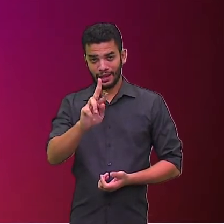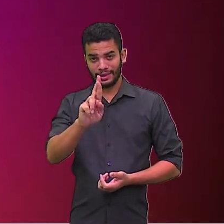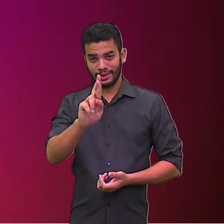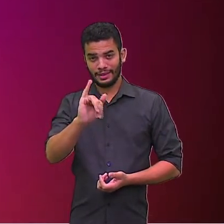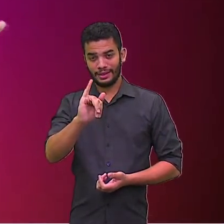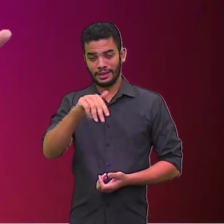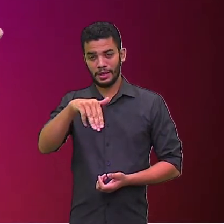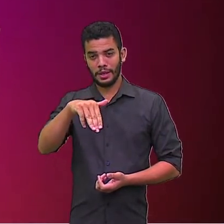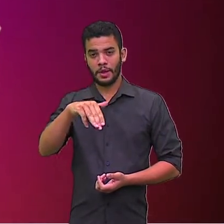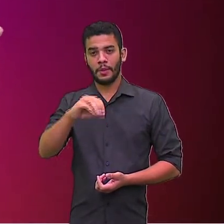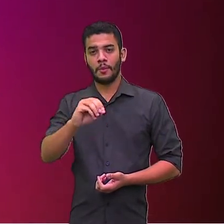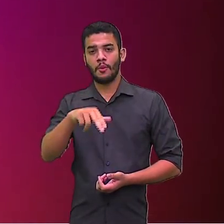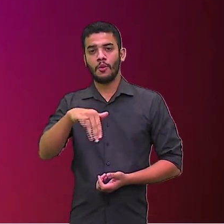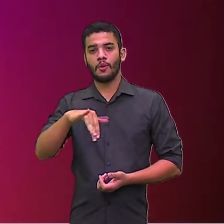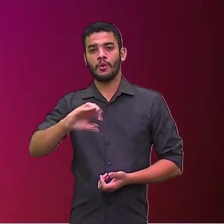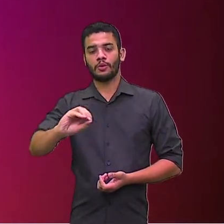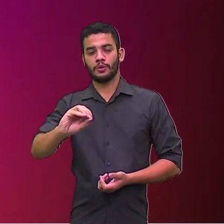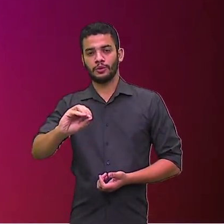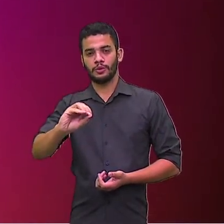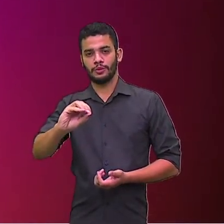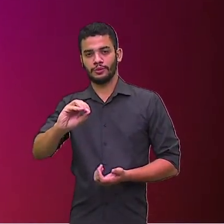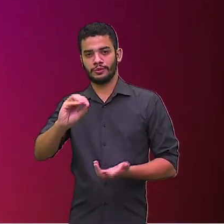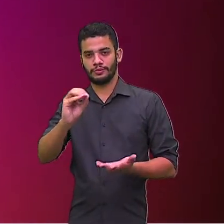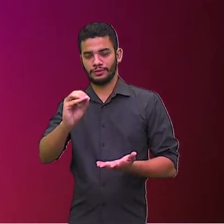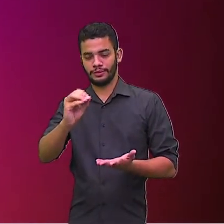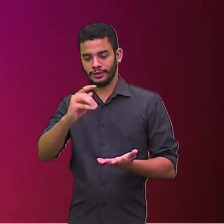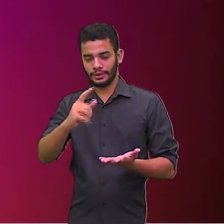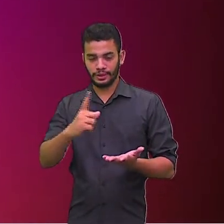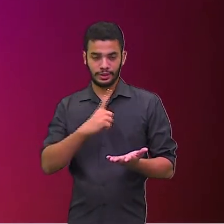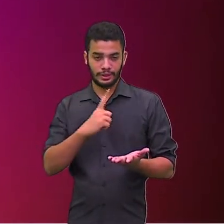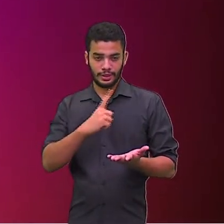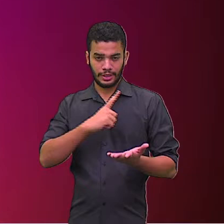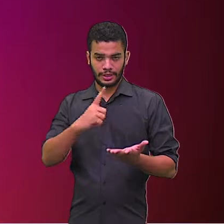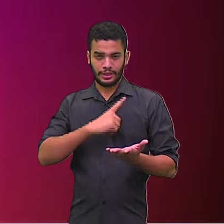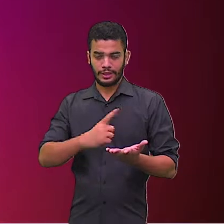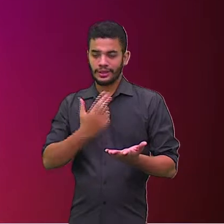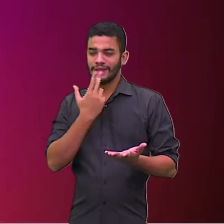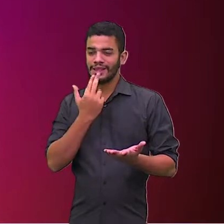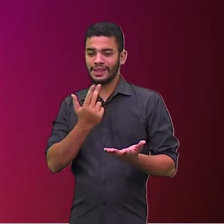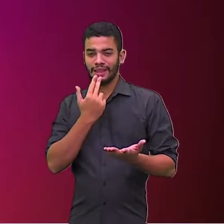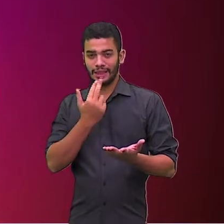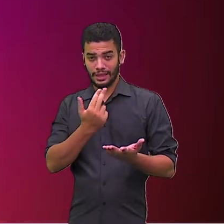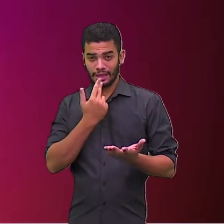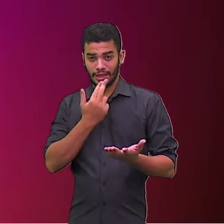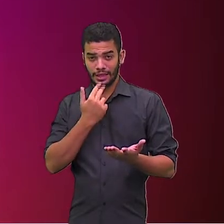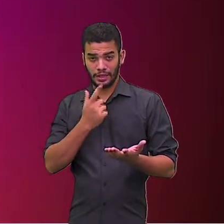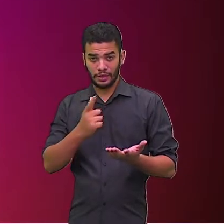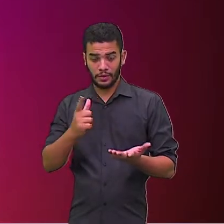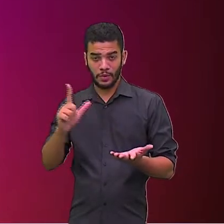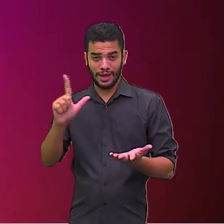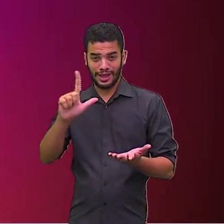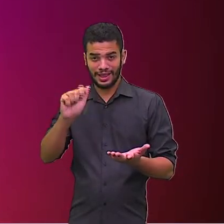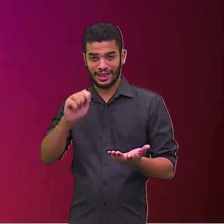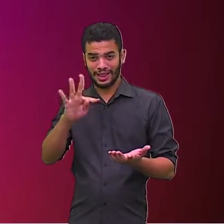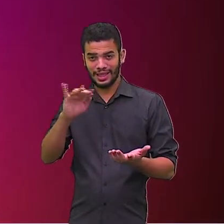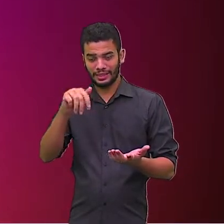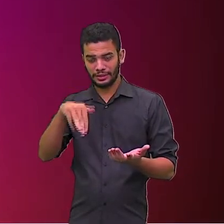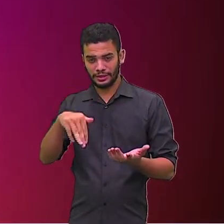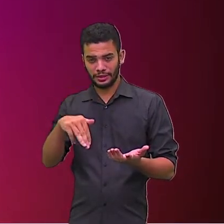que significa pai, que nos dá a noção daquilo que é passado como herança entre as